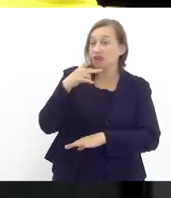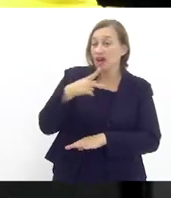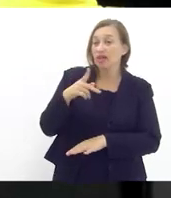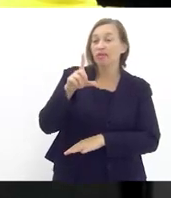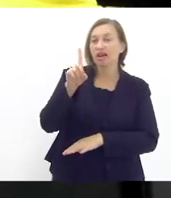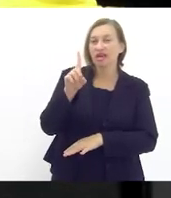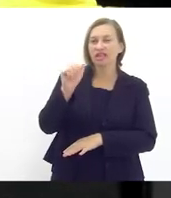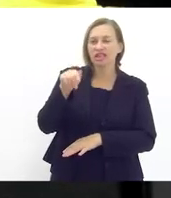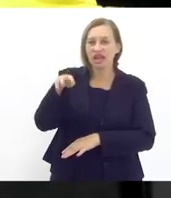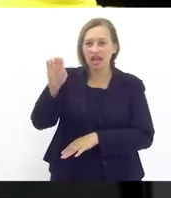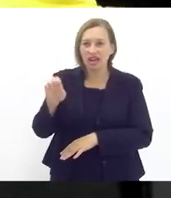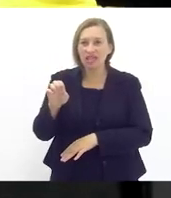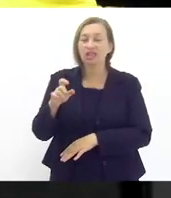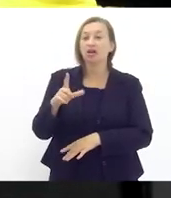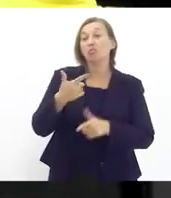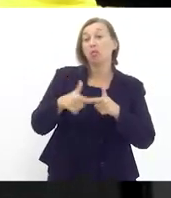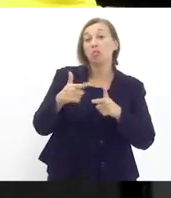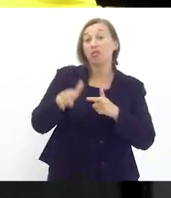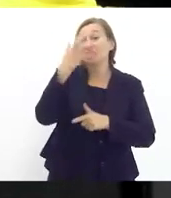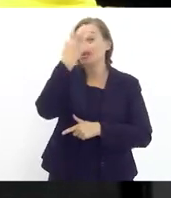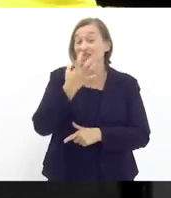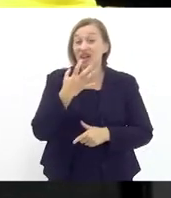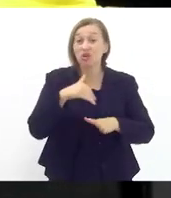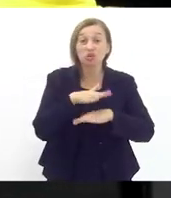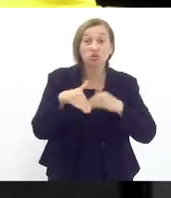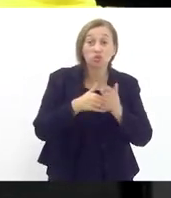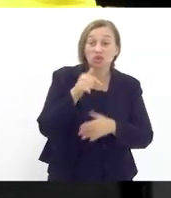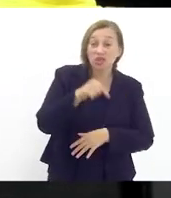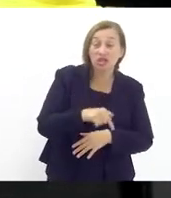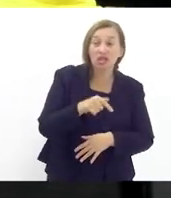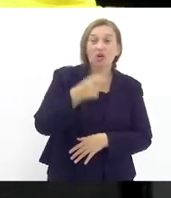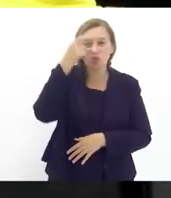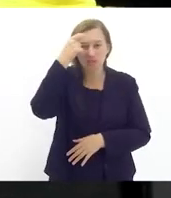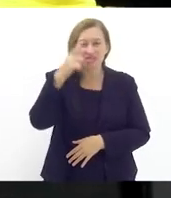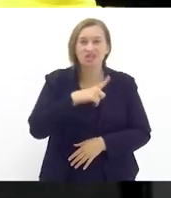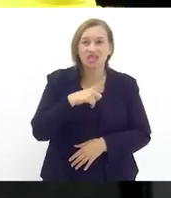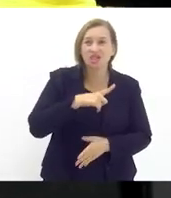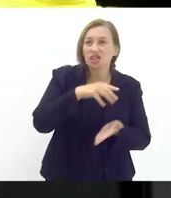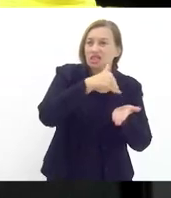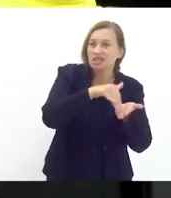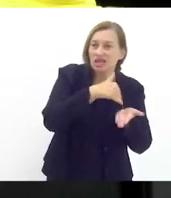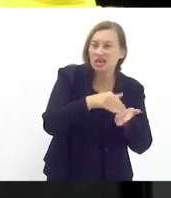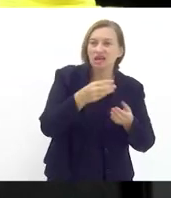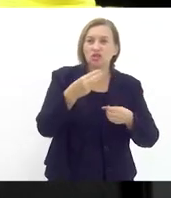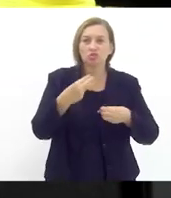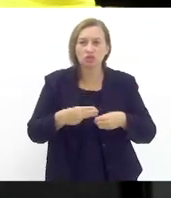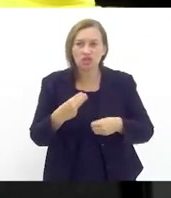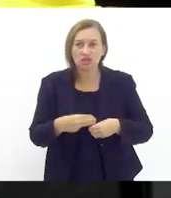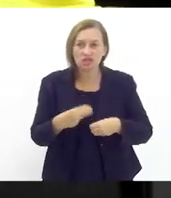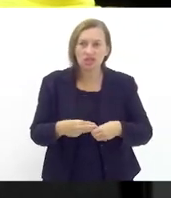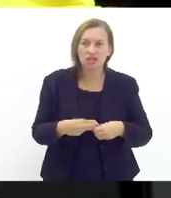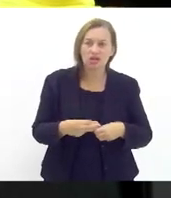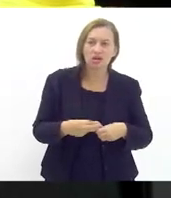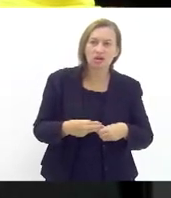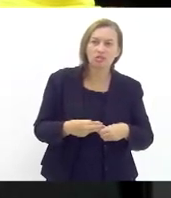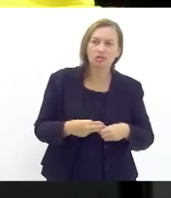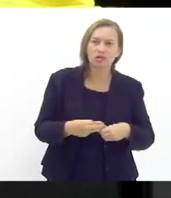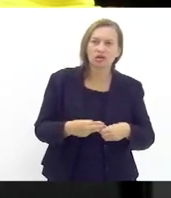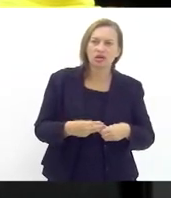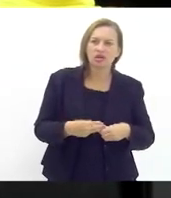Daniele nós estamos tendo um problema muito sério todos aqui foram cientes que o secretário do município do Caxias está preso